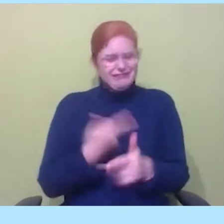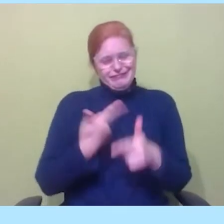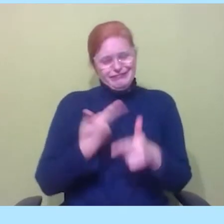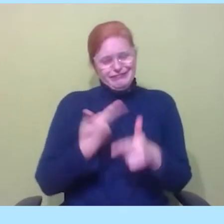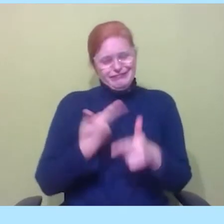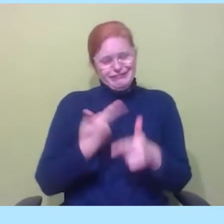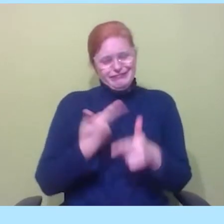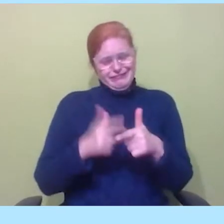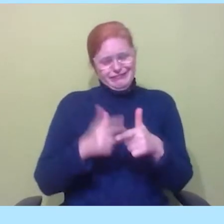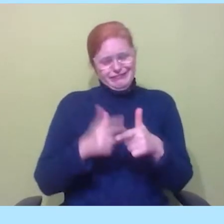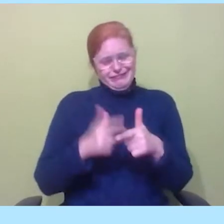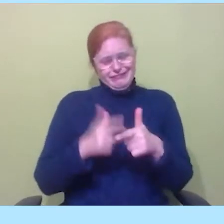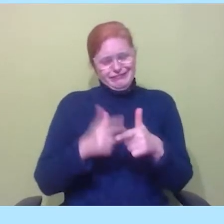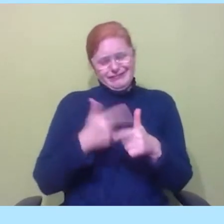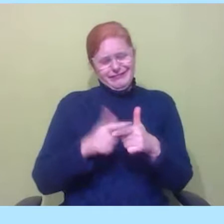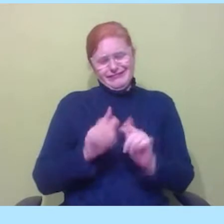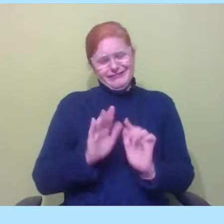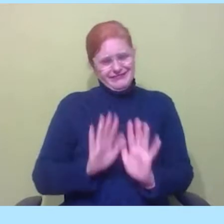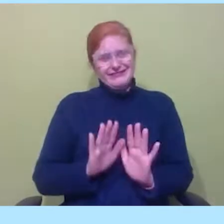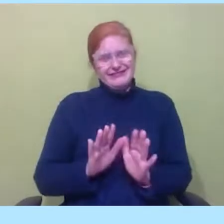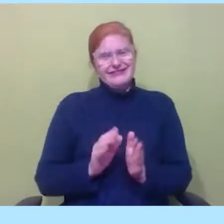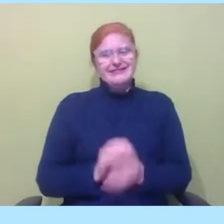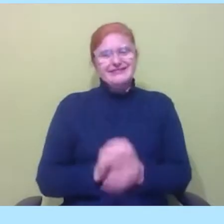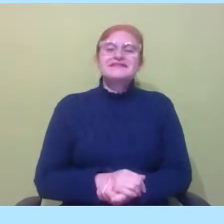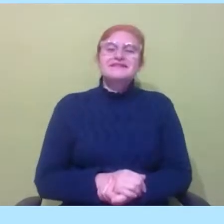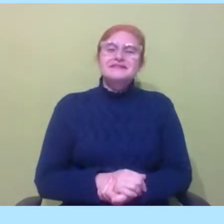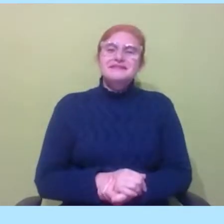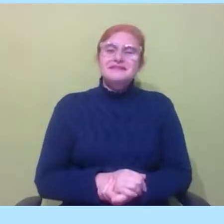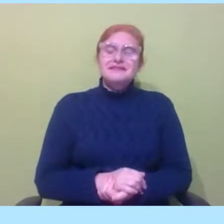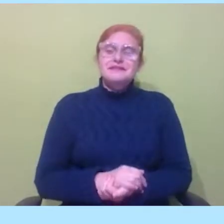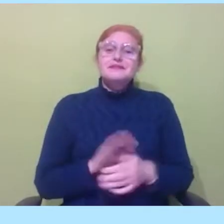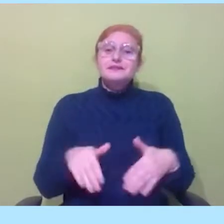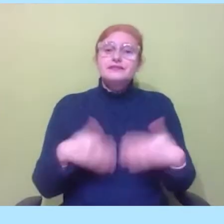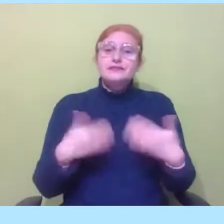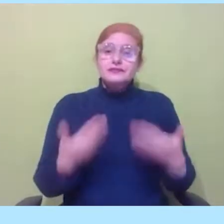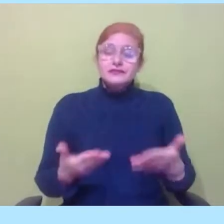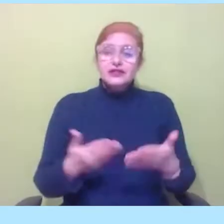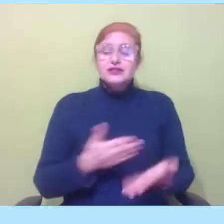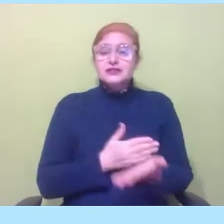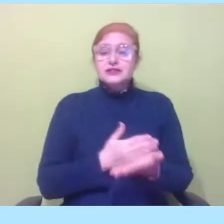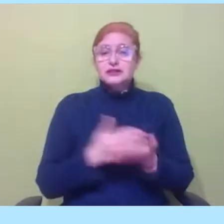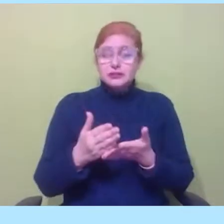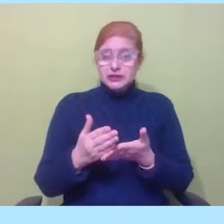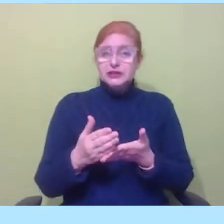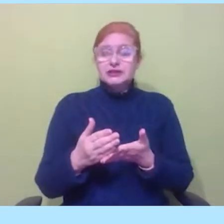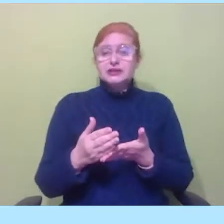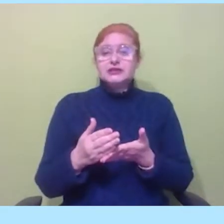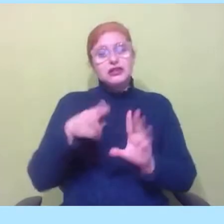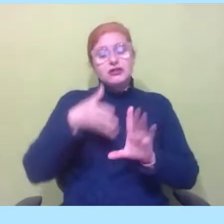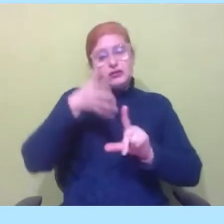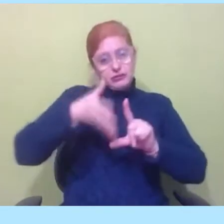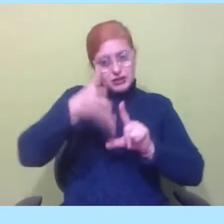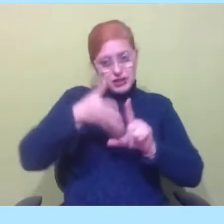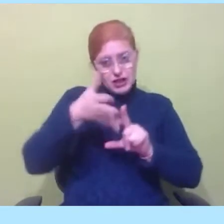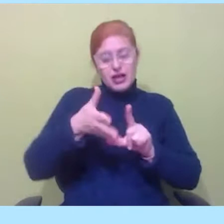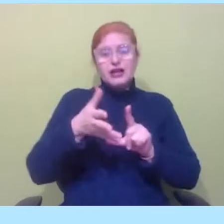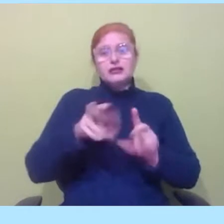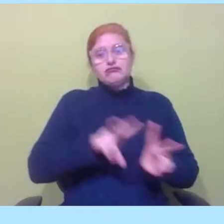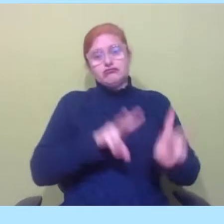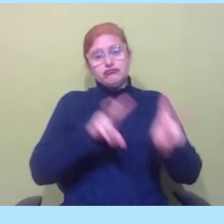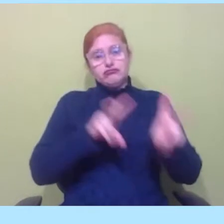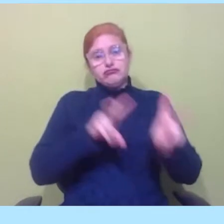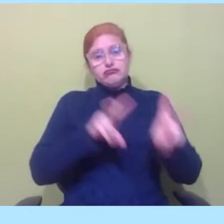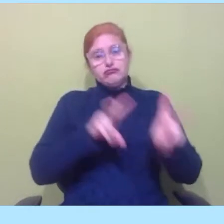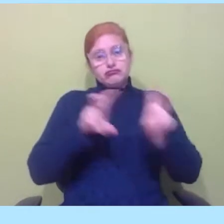certo. Então, gente, a gente está começando aqui, esse é o terceiro webinário. A gente vai falar sobre cuidados de vejez. E a